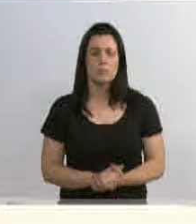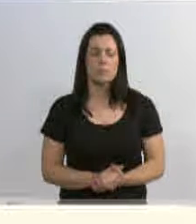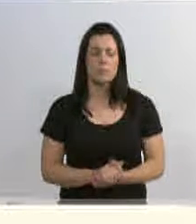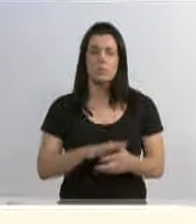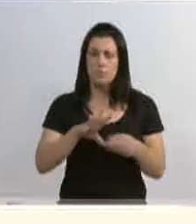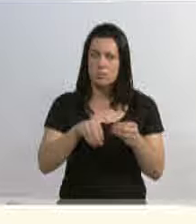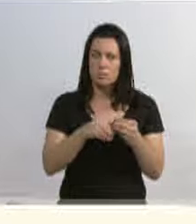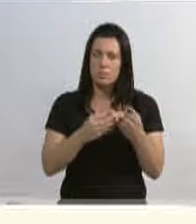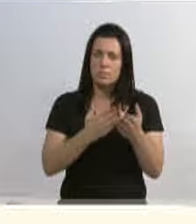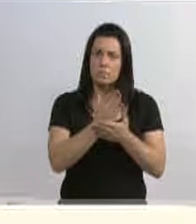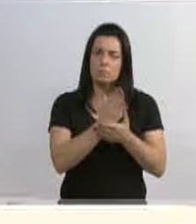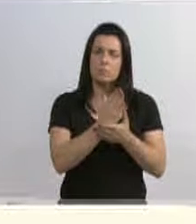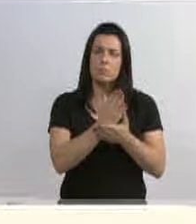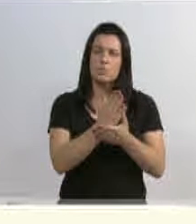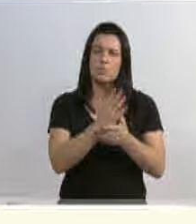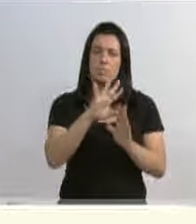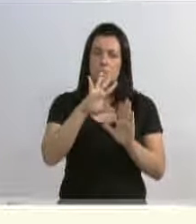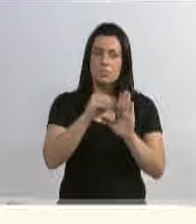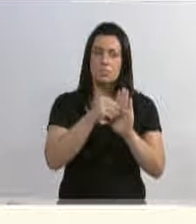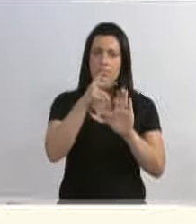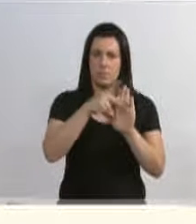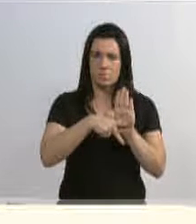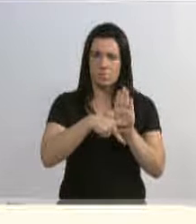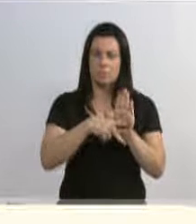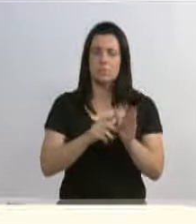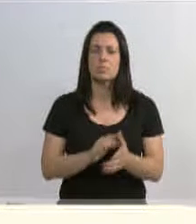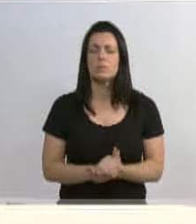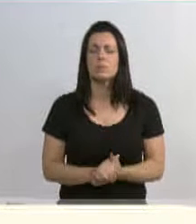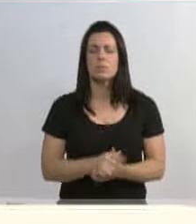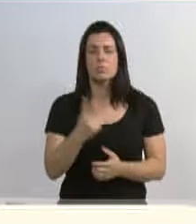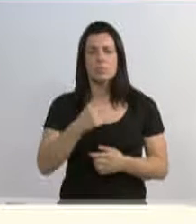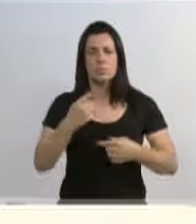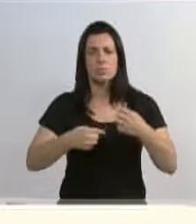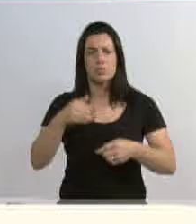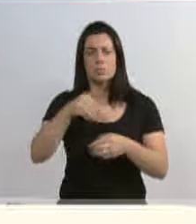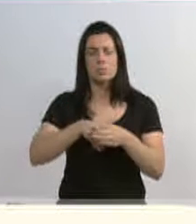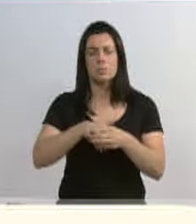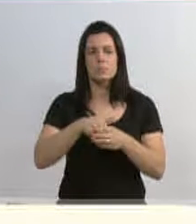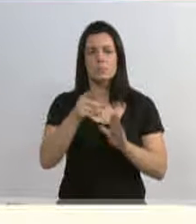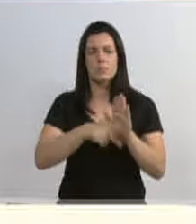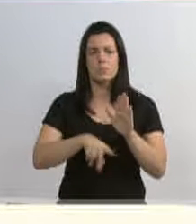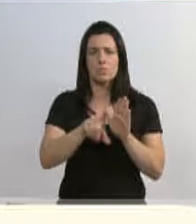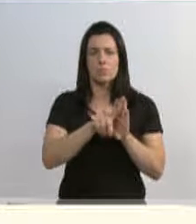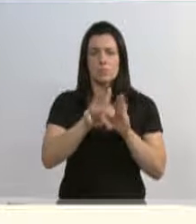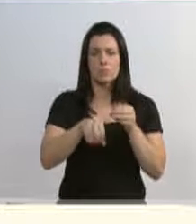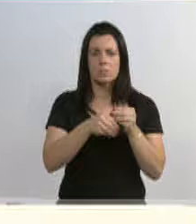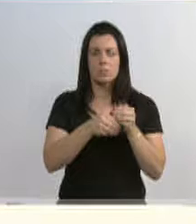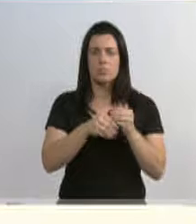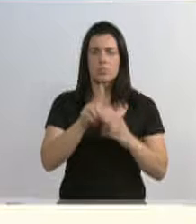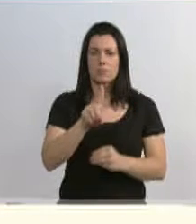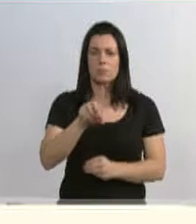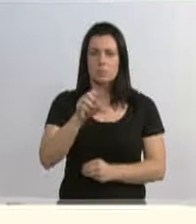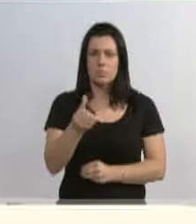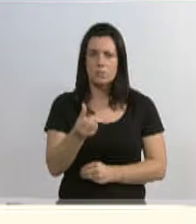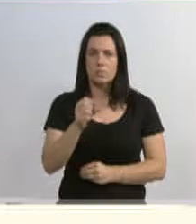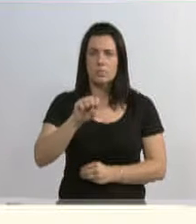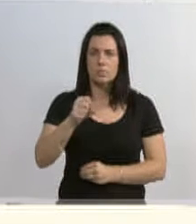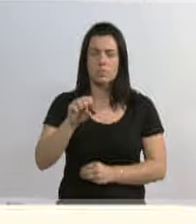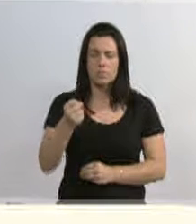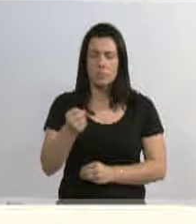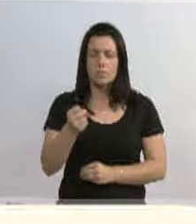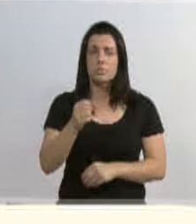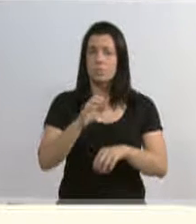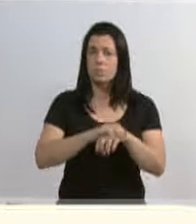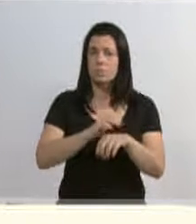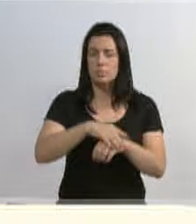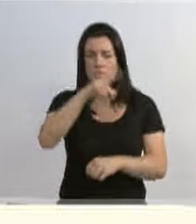Emenda aprovada e incorporada ao projeto. Em segunda discussão e votação, projeto de lei complementar 1688, de